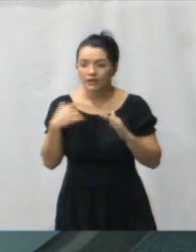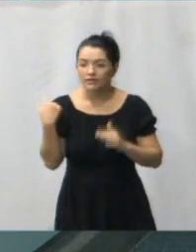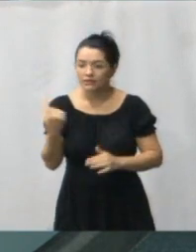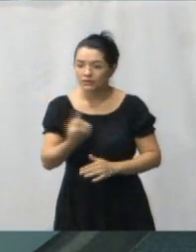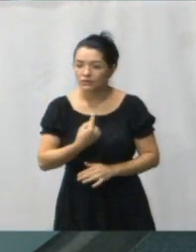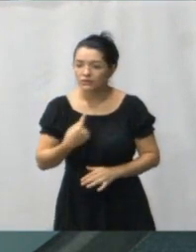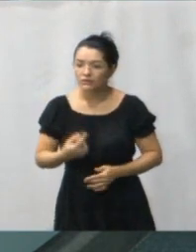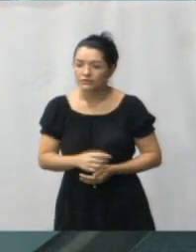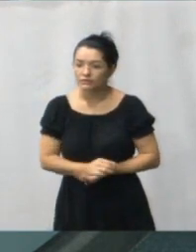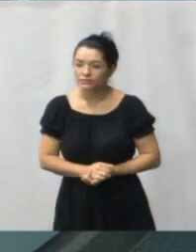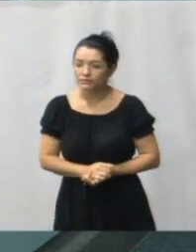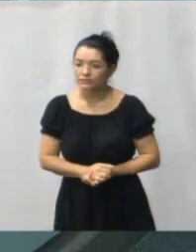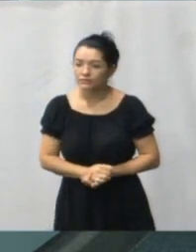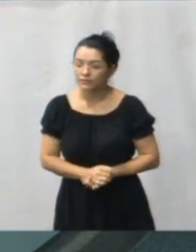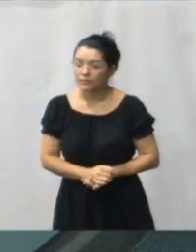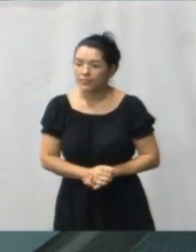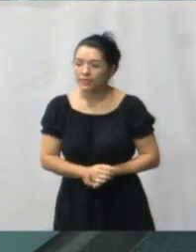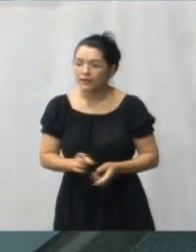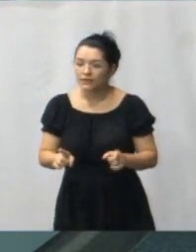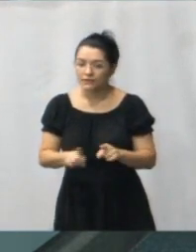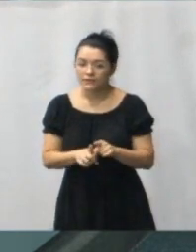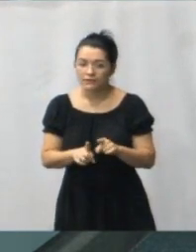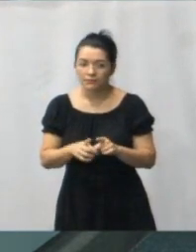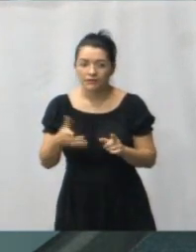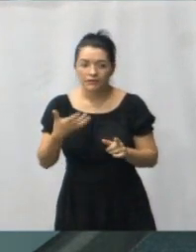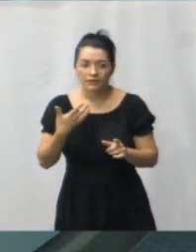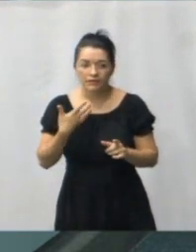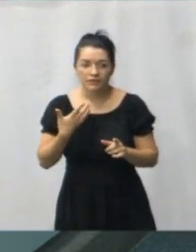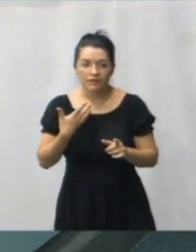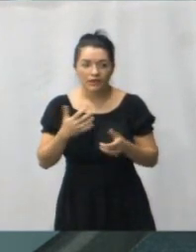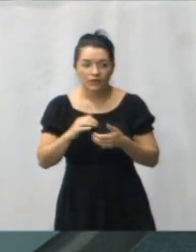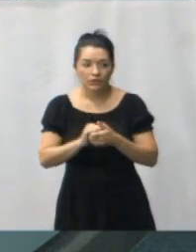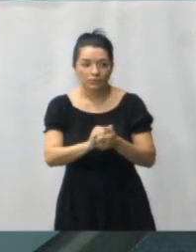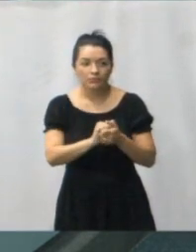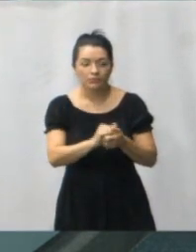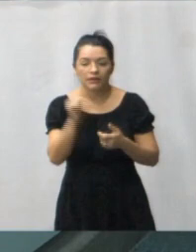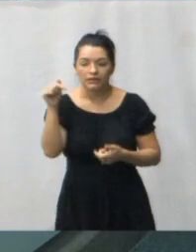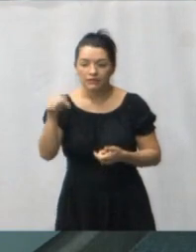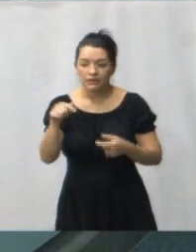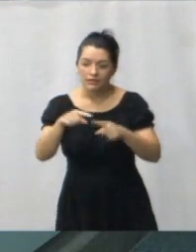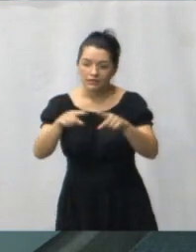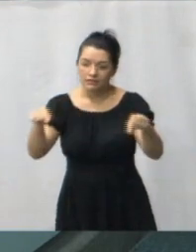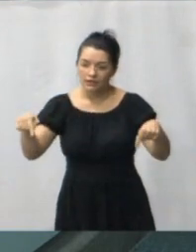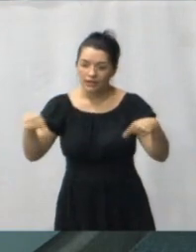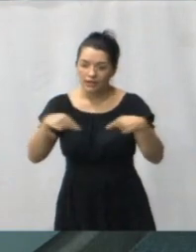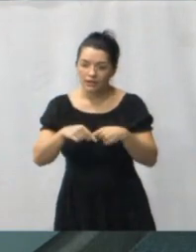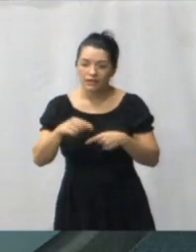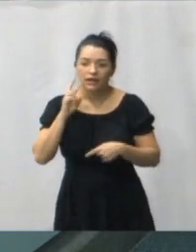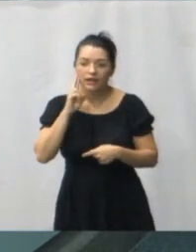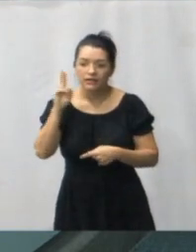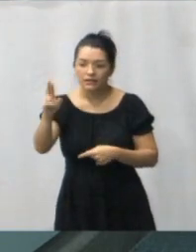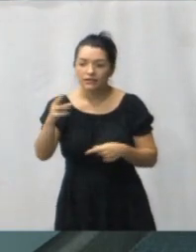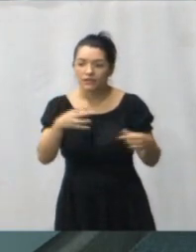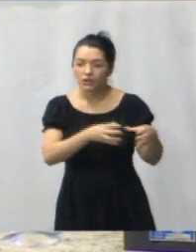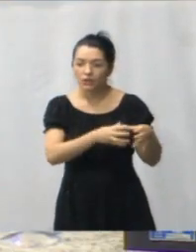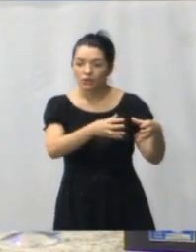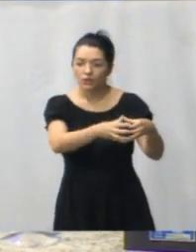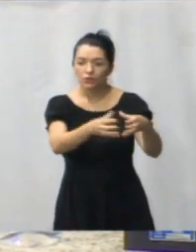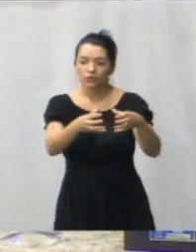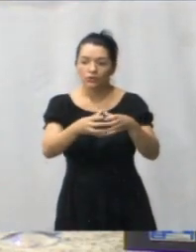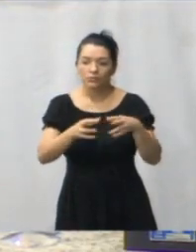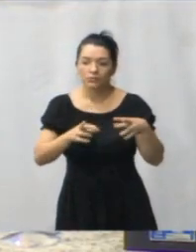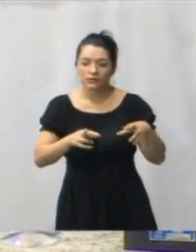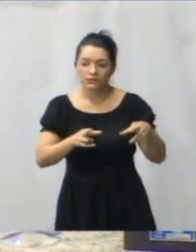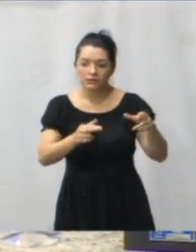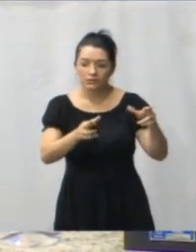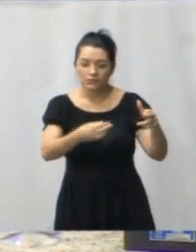Da mesma forma, quero acolher neste espaço do plenário lideranças comunitárias da região da Grande São Pedro. Fizeram presente numa reunião